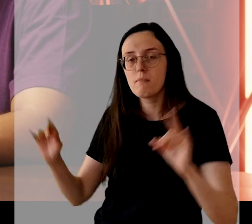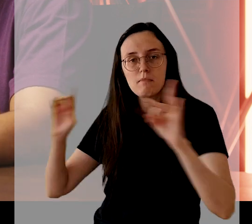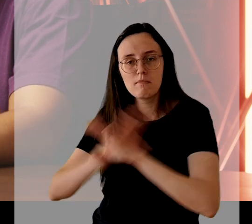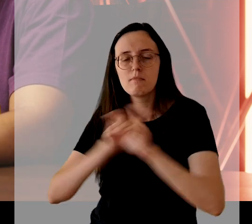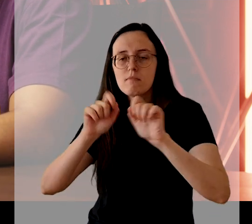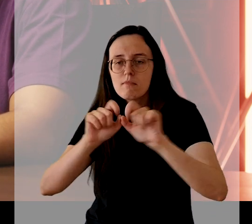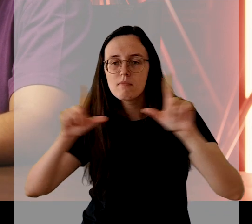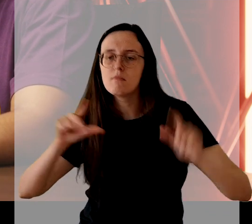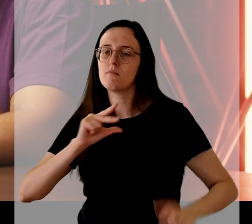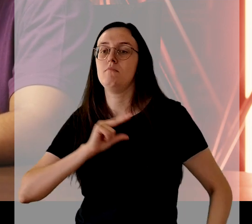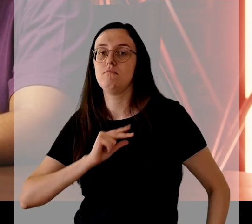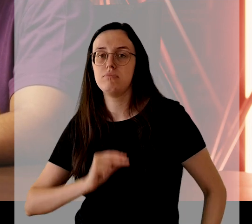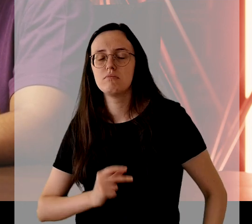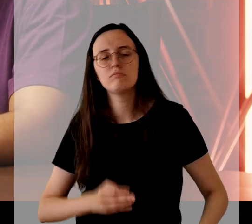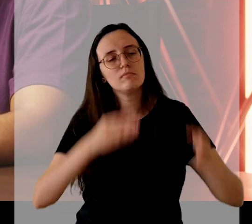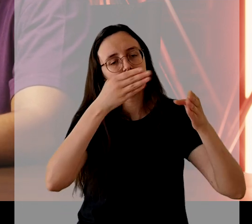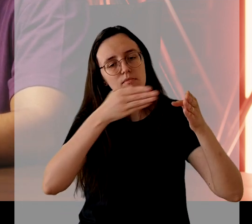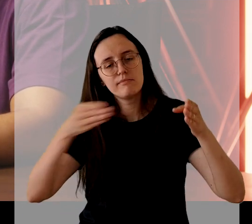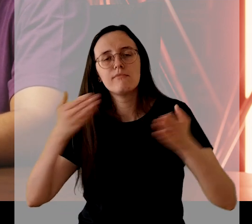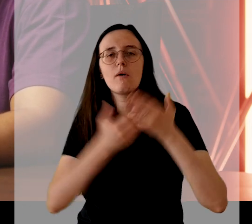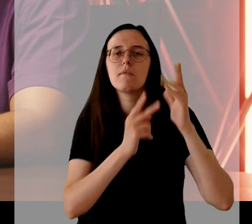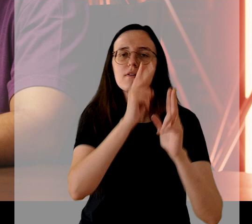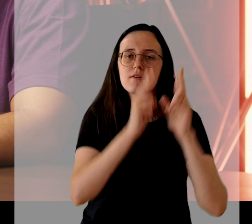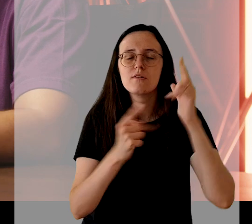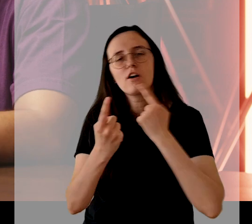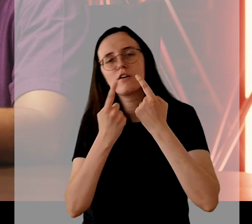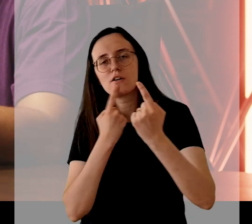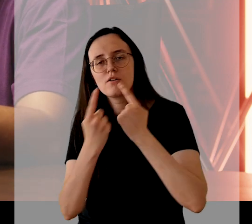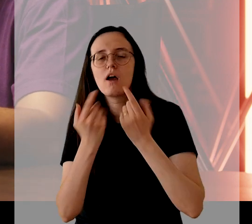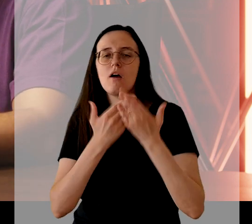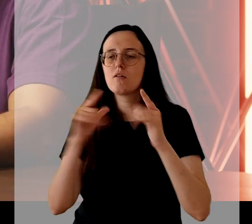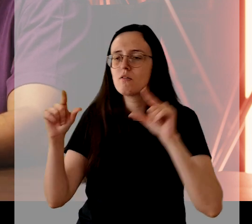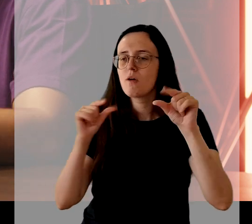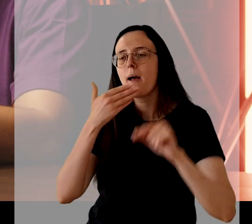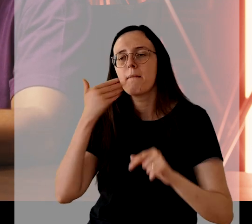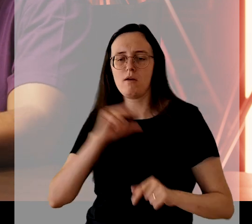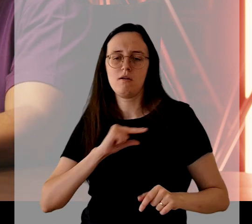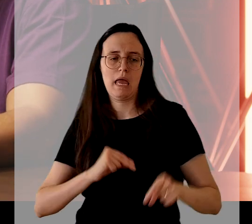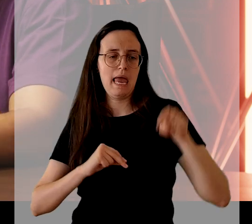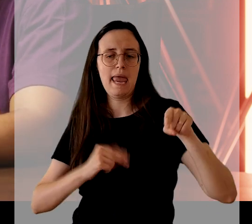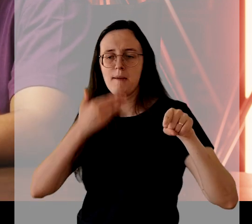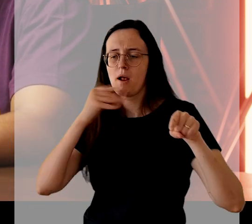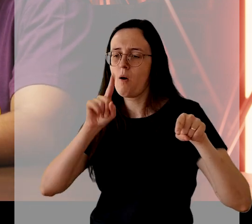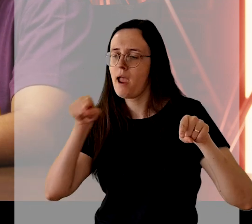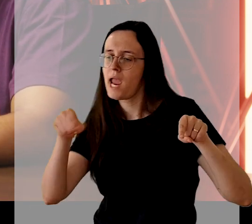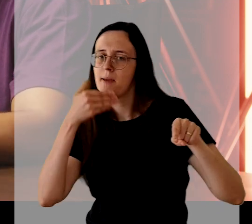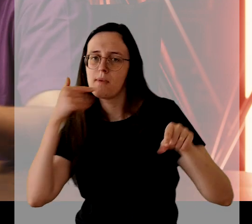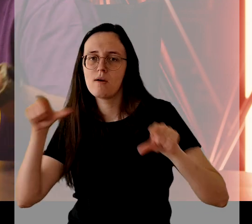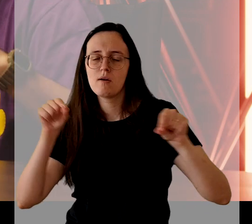essa montagem, vamos abrir esses microfones e aí começa a edição de diálogo, começa a escolha do melhor